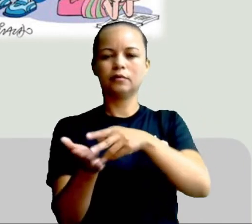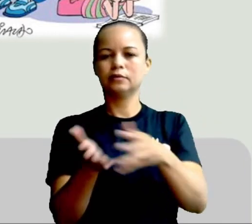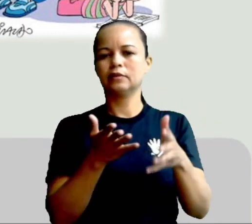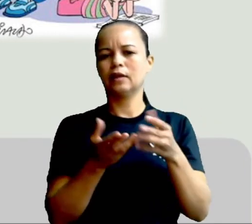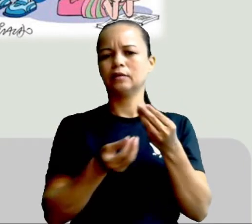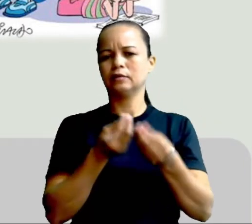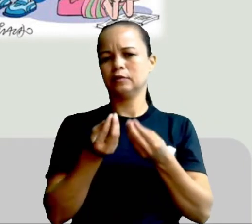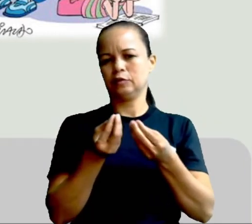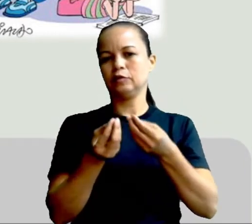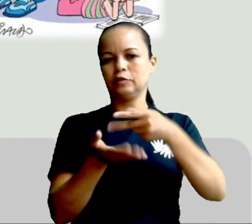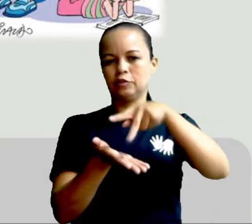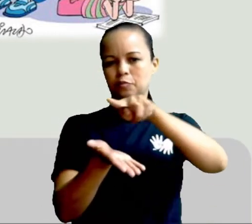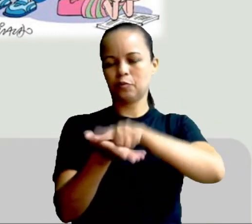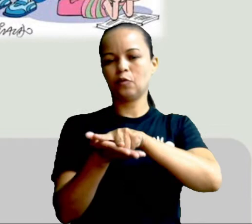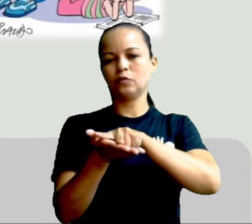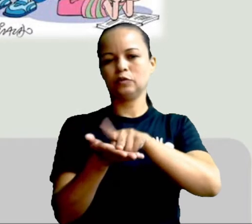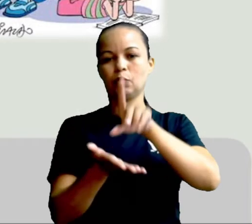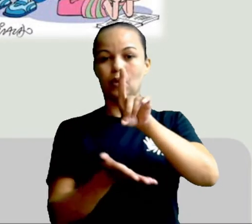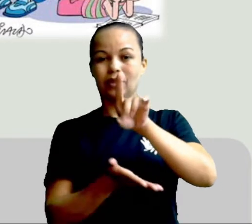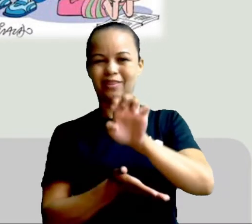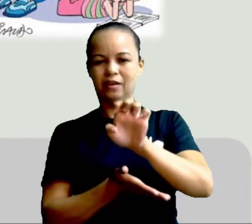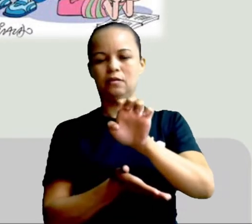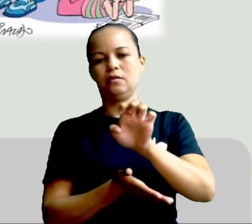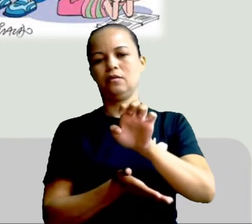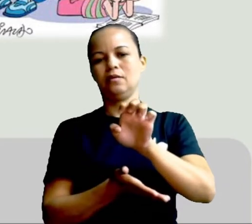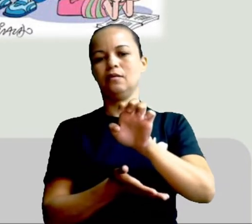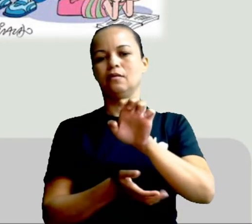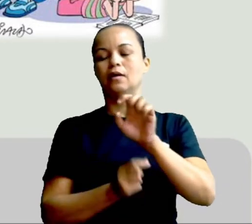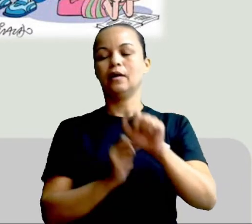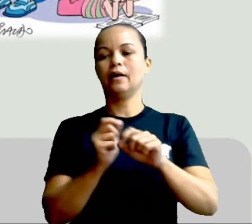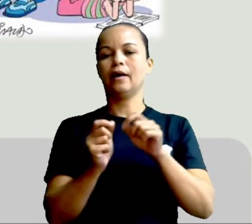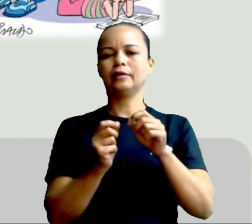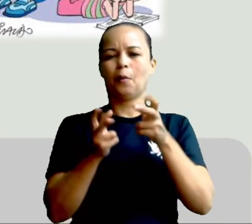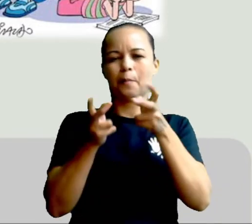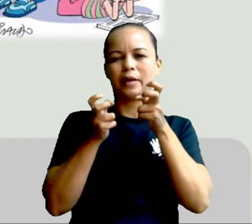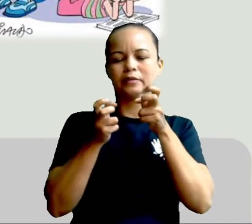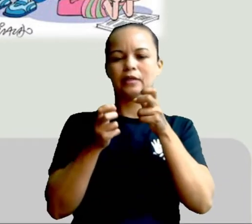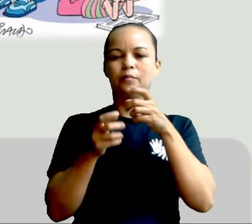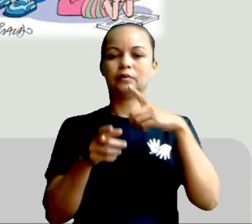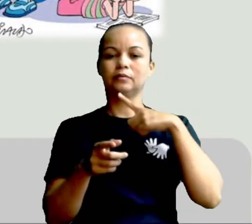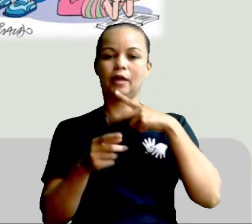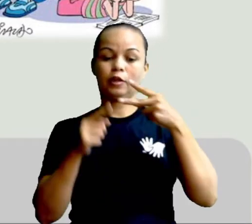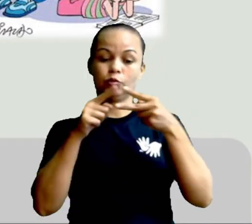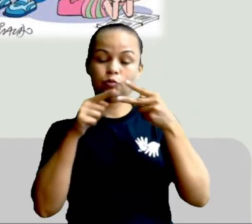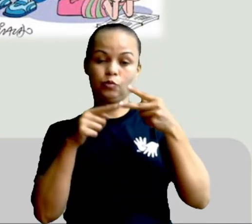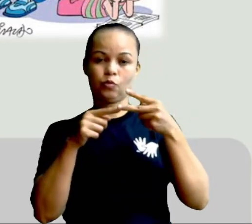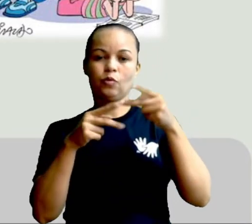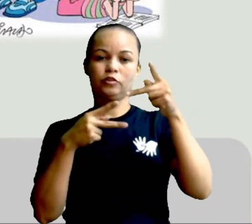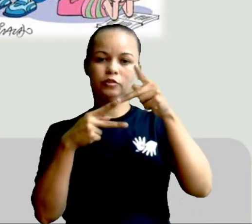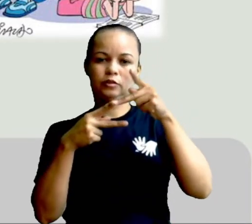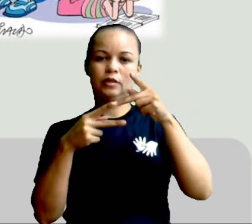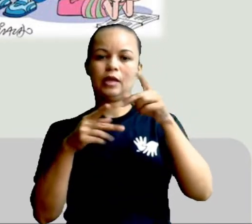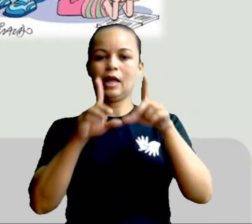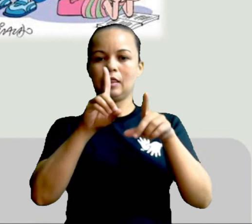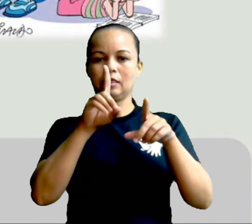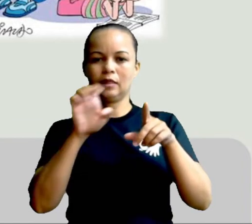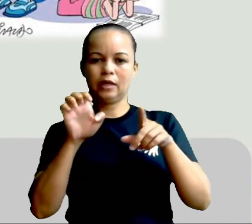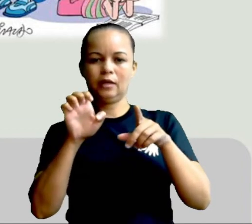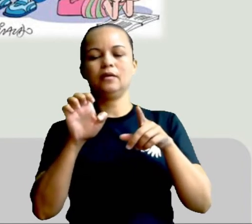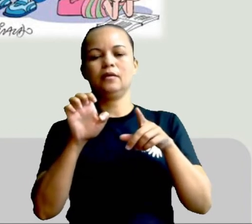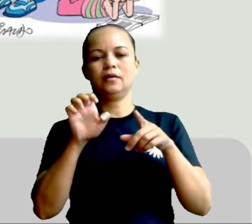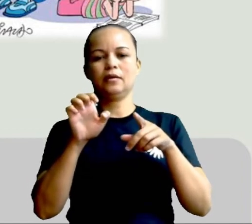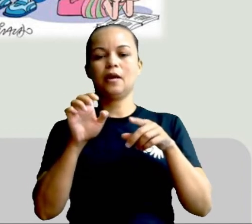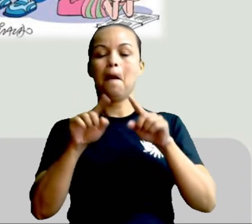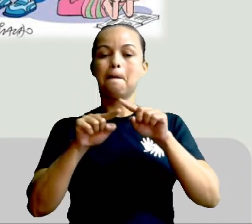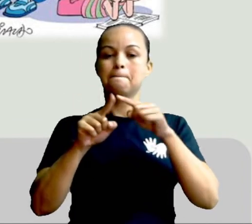modo como ele caiu, de bruços. Então, esse de, percebe aí, ó, temos duas preposições escritas da mesma